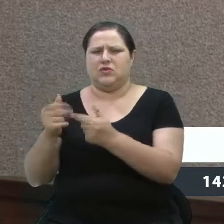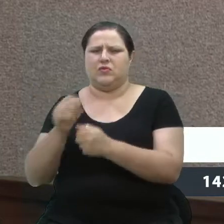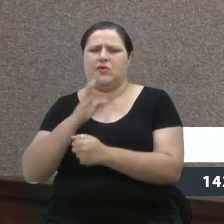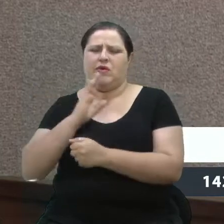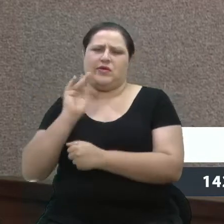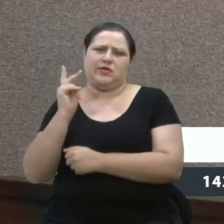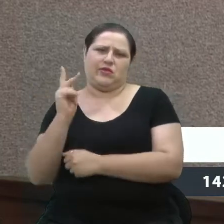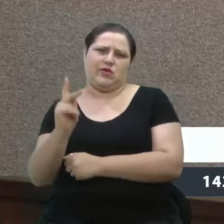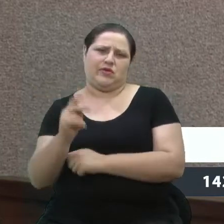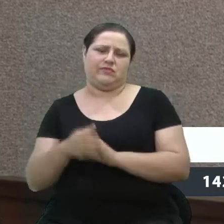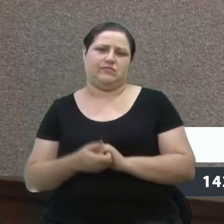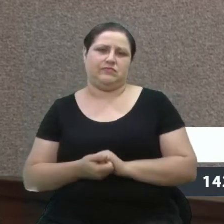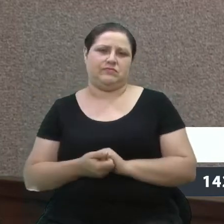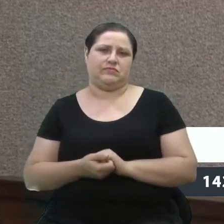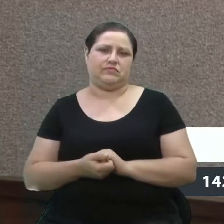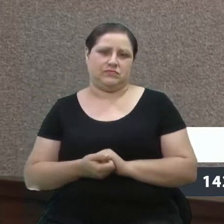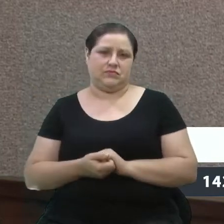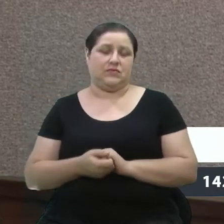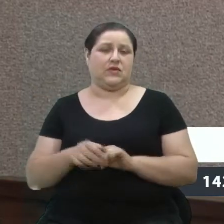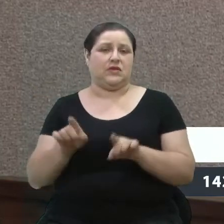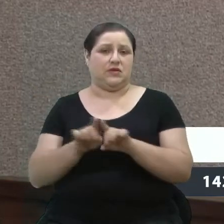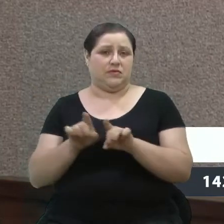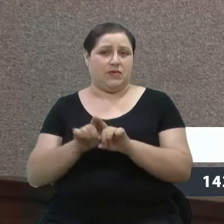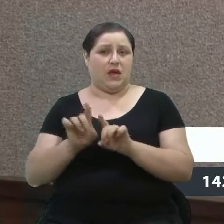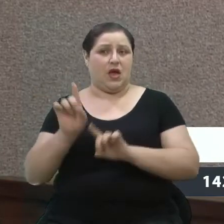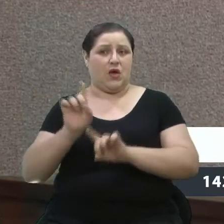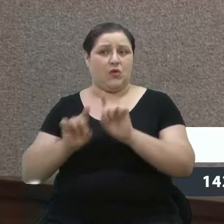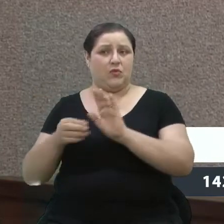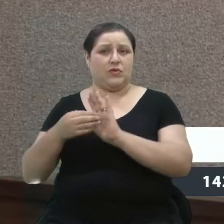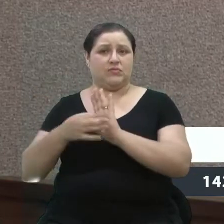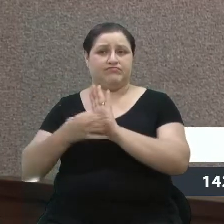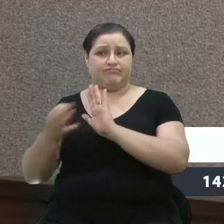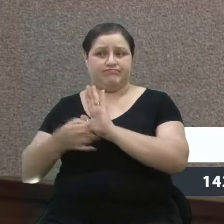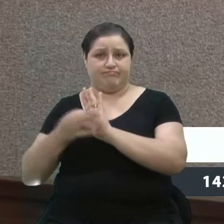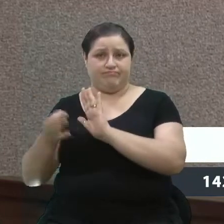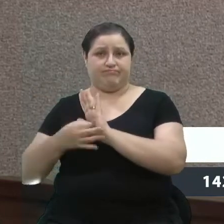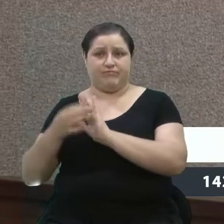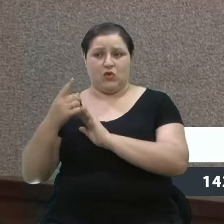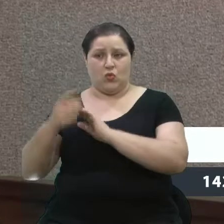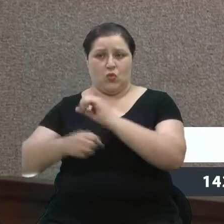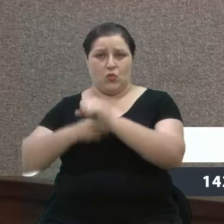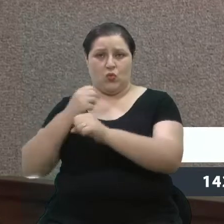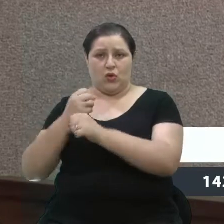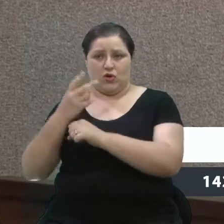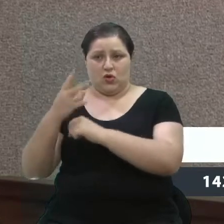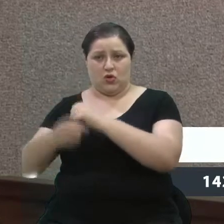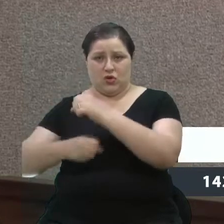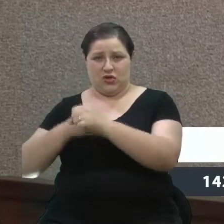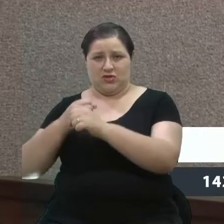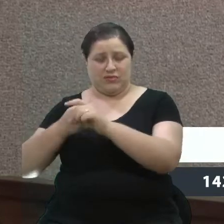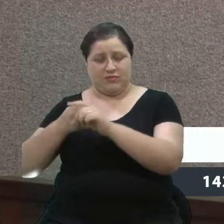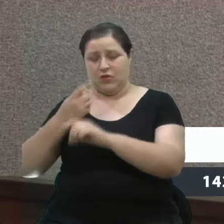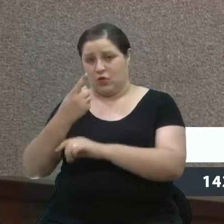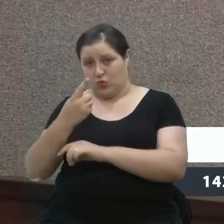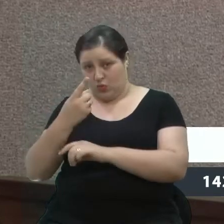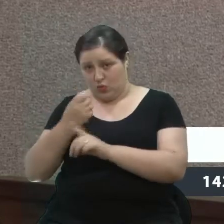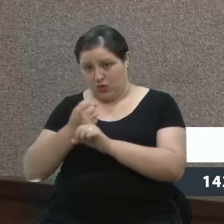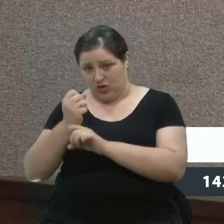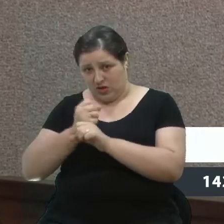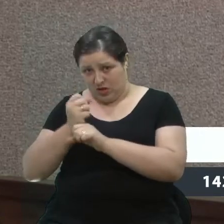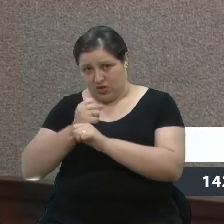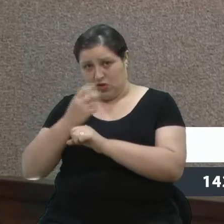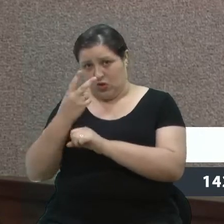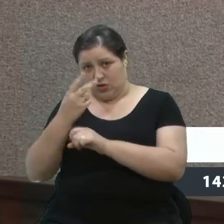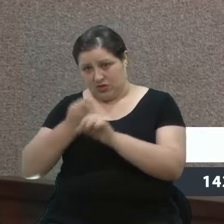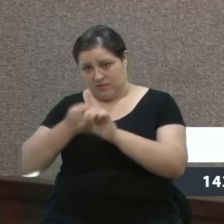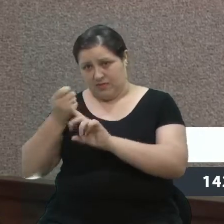ser dita é que algumas sugestões que foram colocadas nessa casa ao longo deste 1 ano e 2 meses que nós estamos aqui, também precisam ser implementadas e